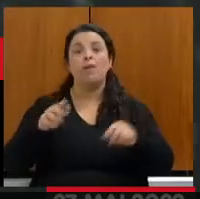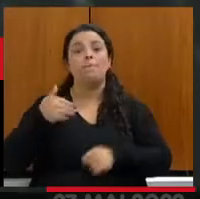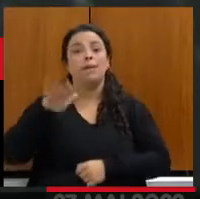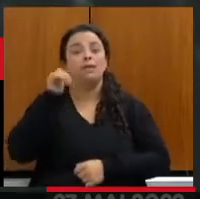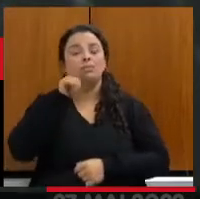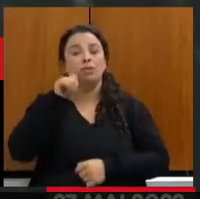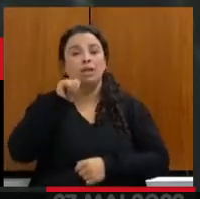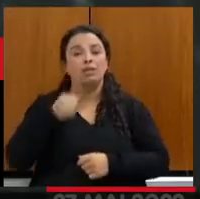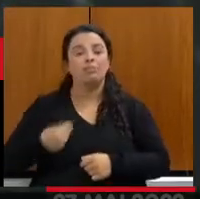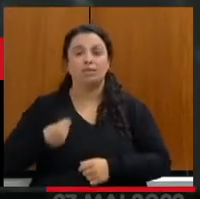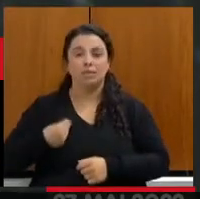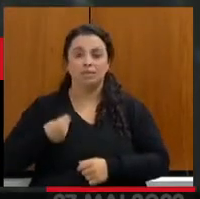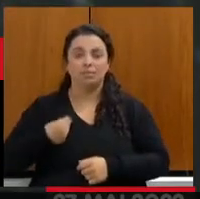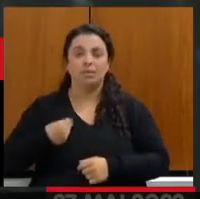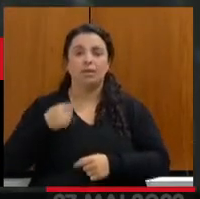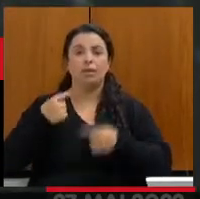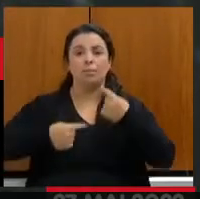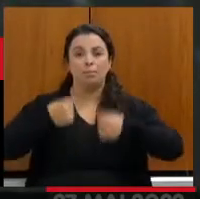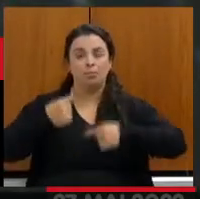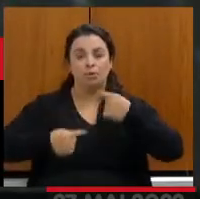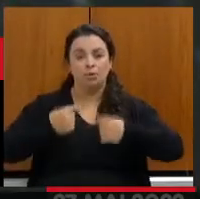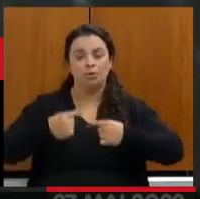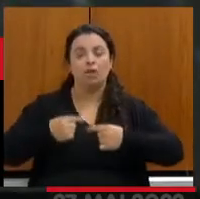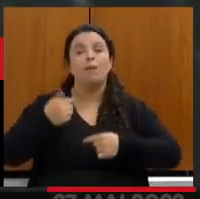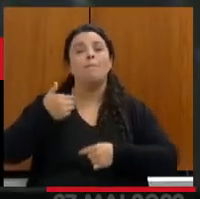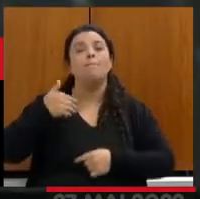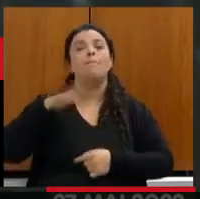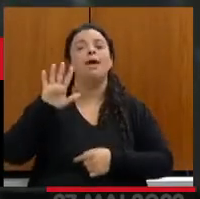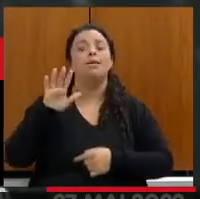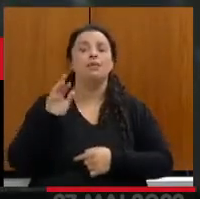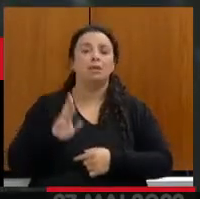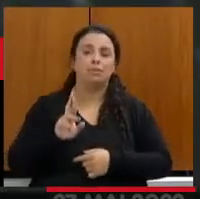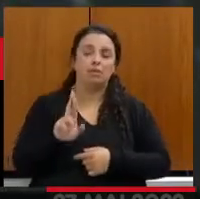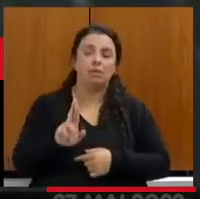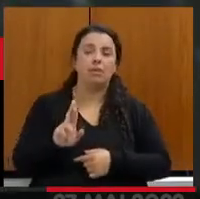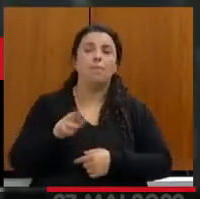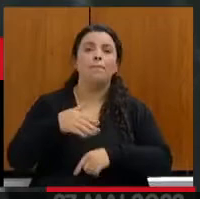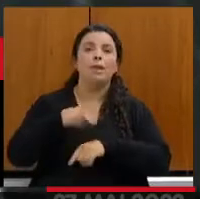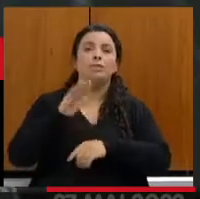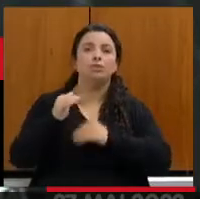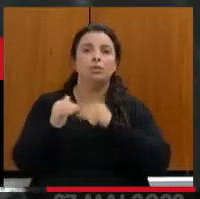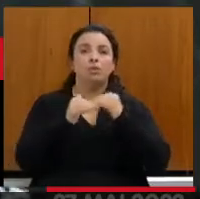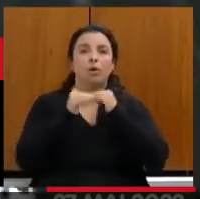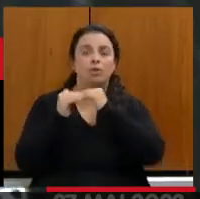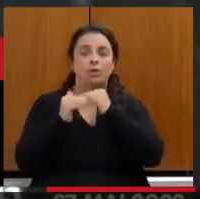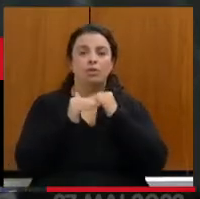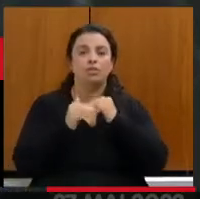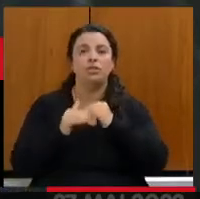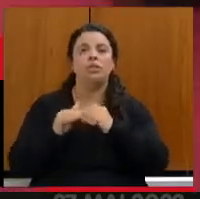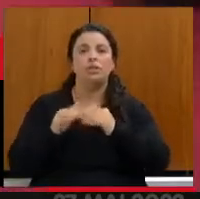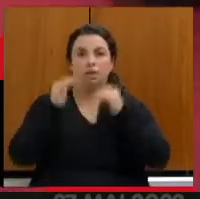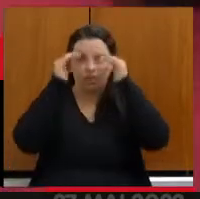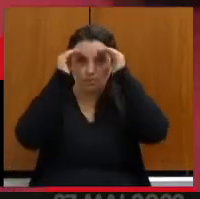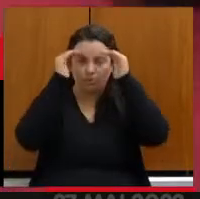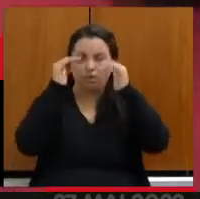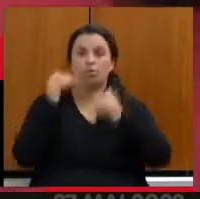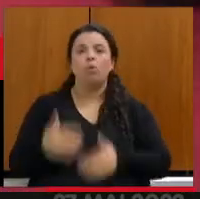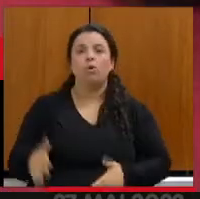e por mais representa atividade igualdade e Respeito meu muito obrigada